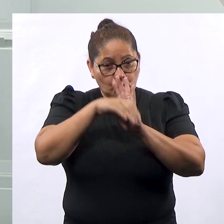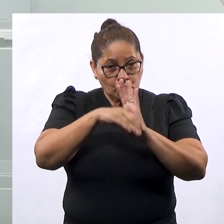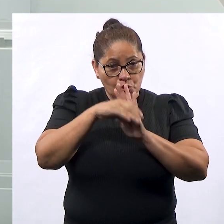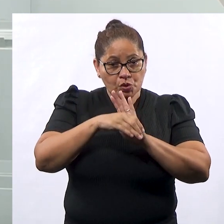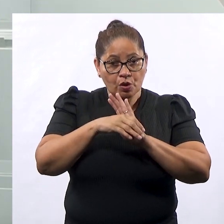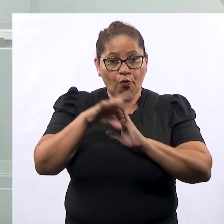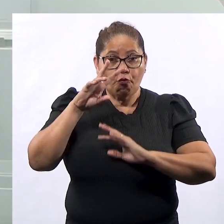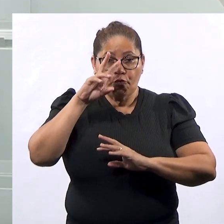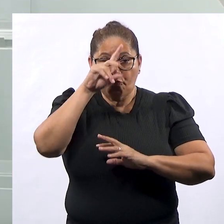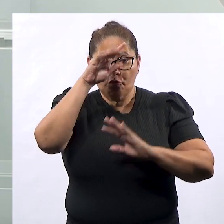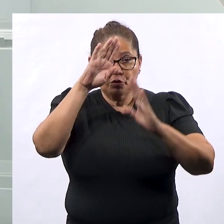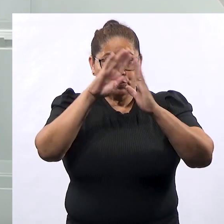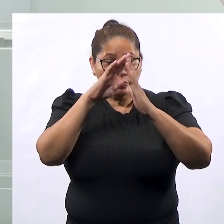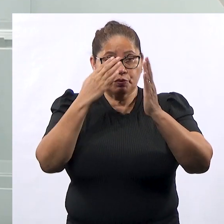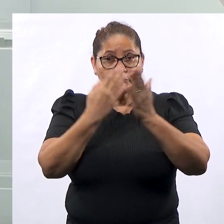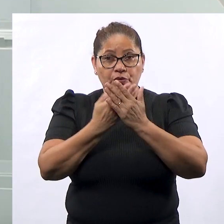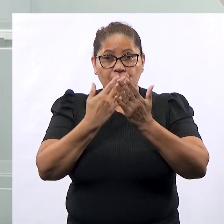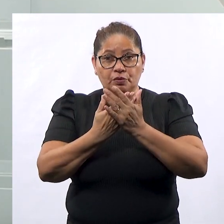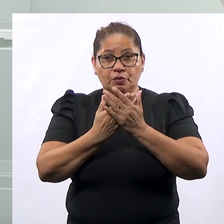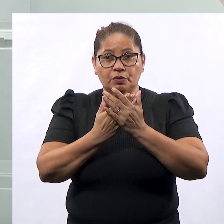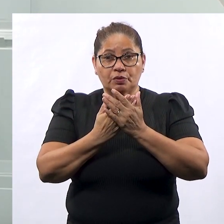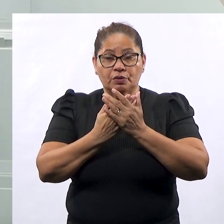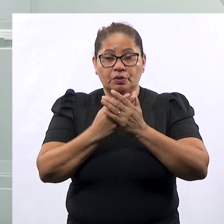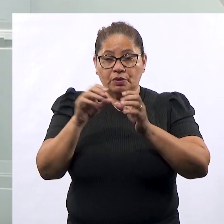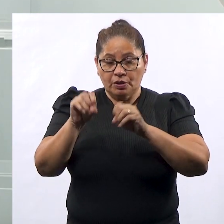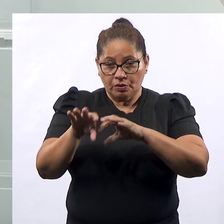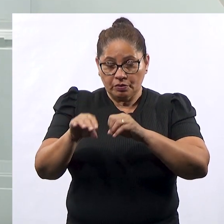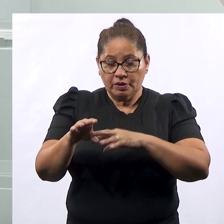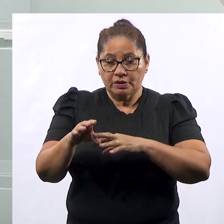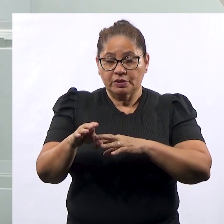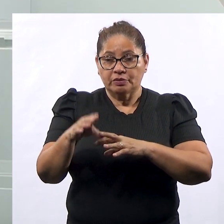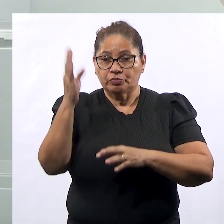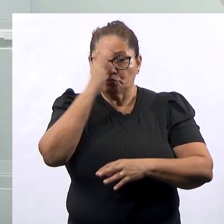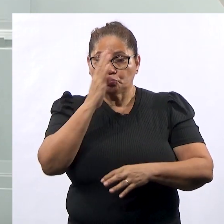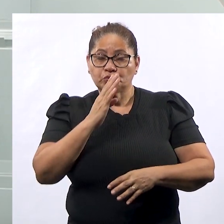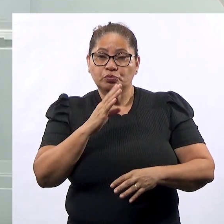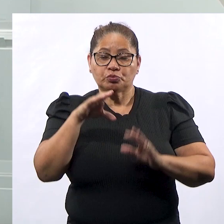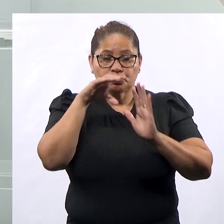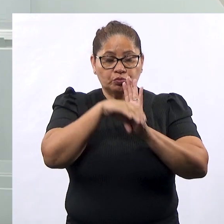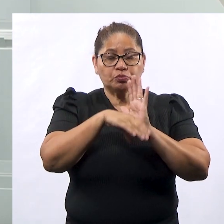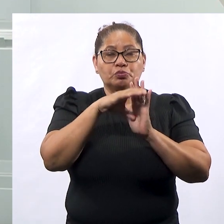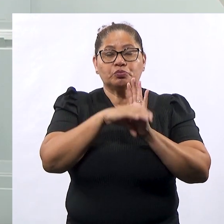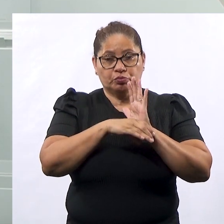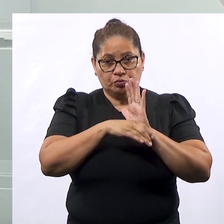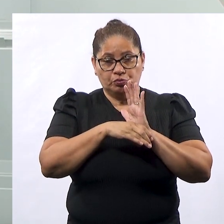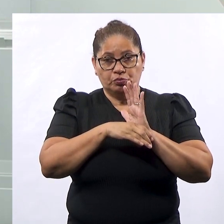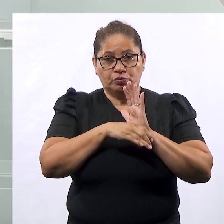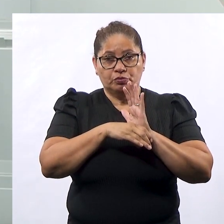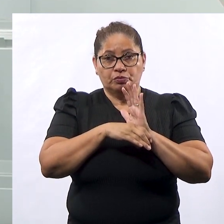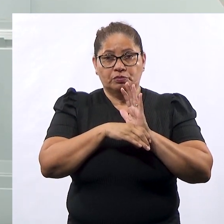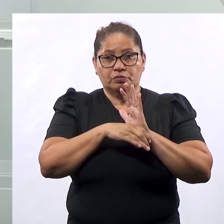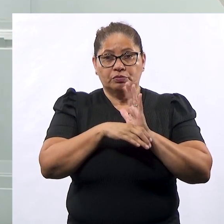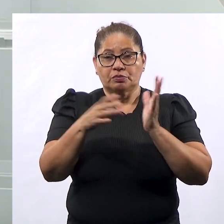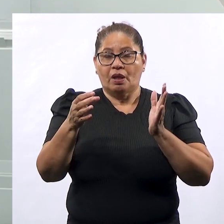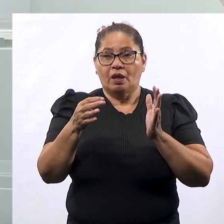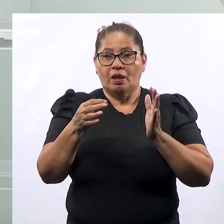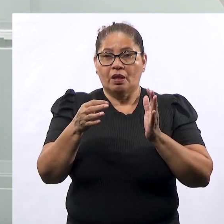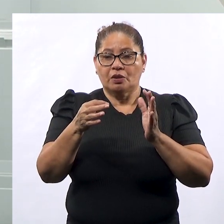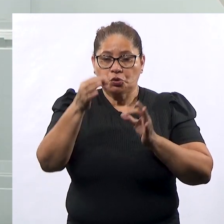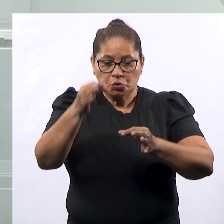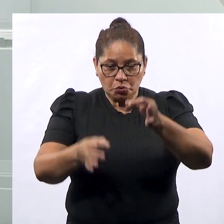ainda é um conceito forte nas escolas, na rede de educação no Brasil. O conceito de que a avaliação é um momento